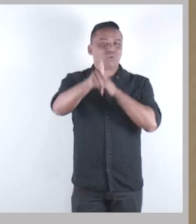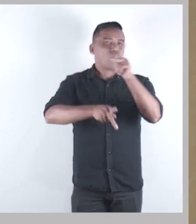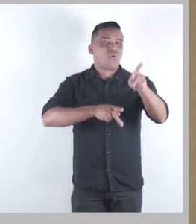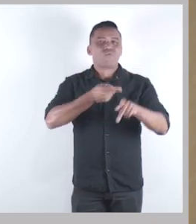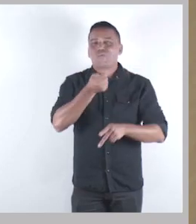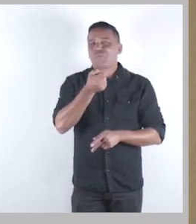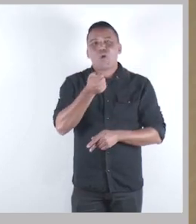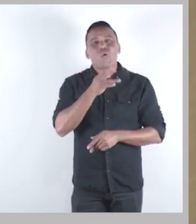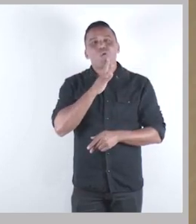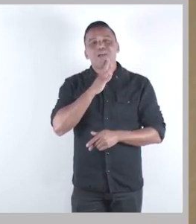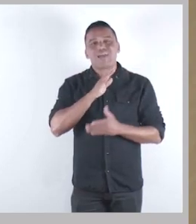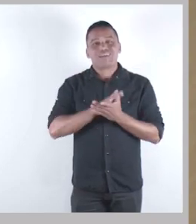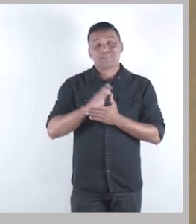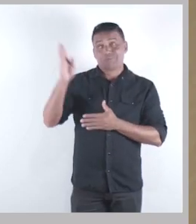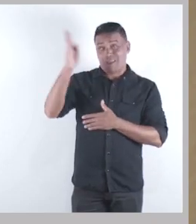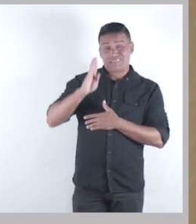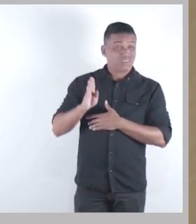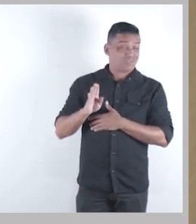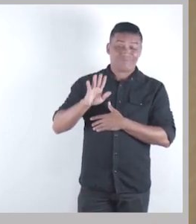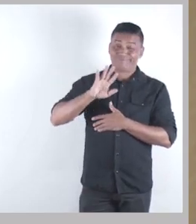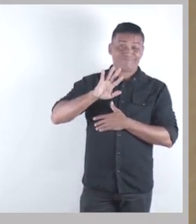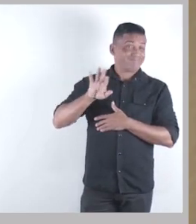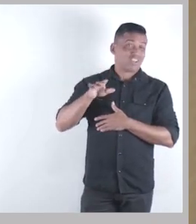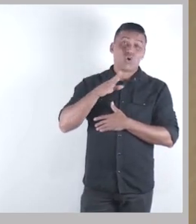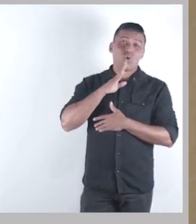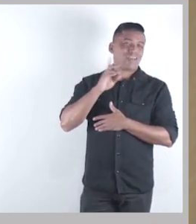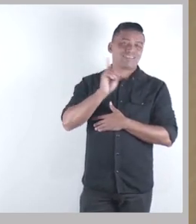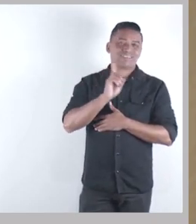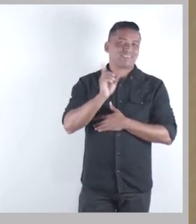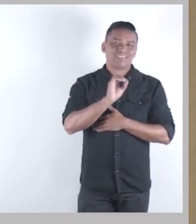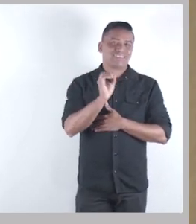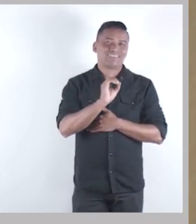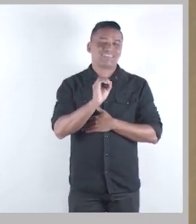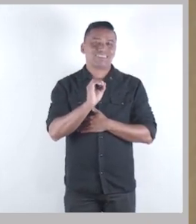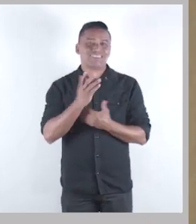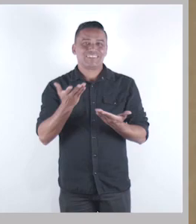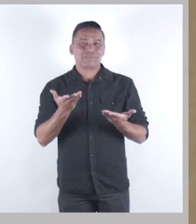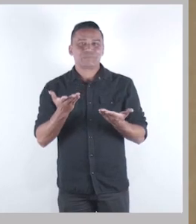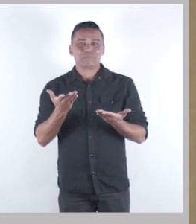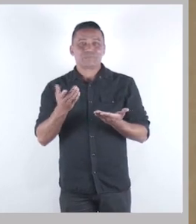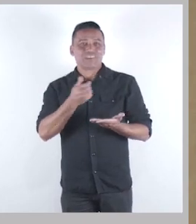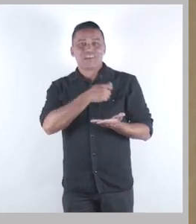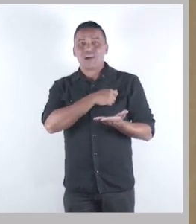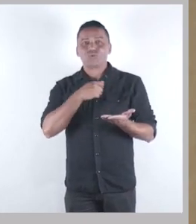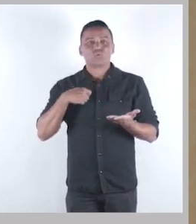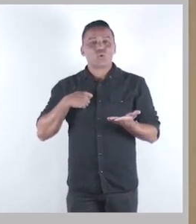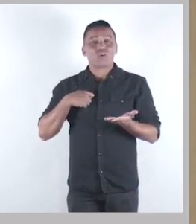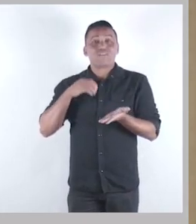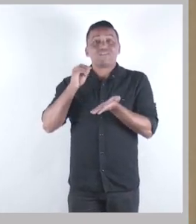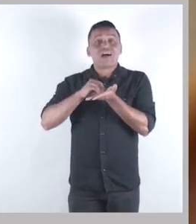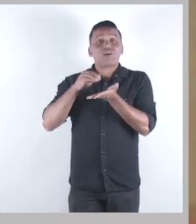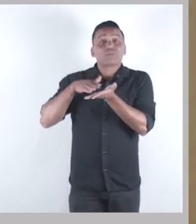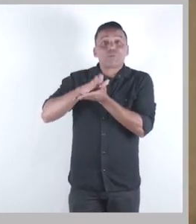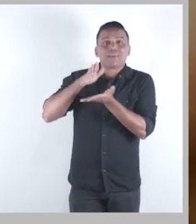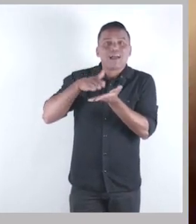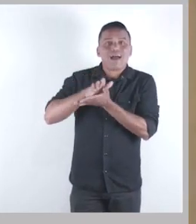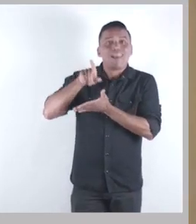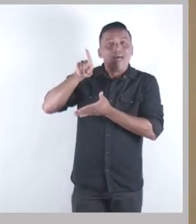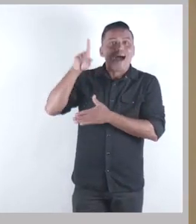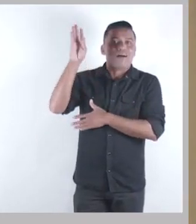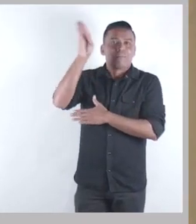né? Muito menos o Brasil. E parece-me que ainda não apareceu ninguém com a perspectiva de publicá-lo no Brasil. Ele